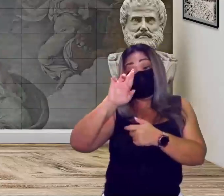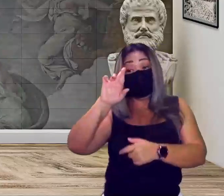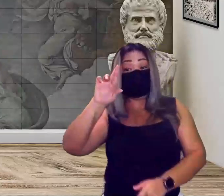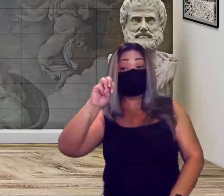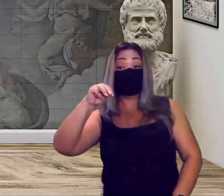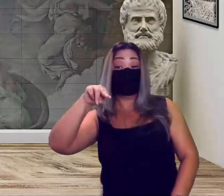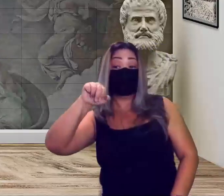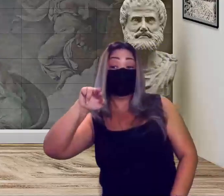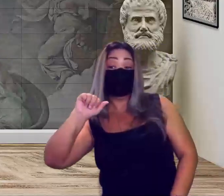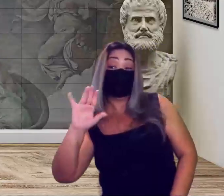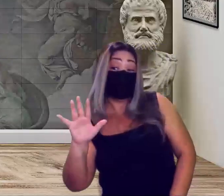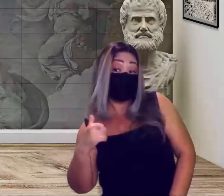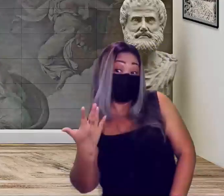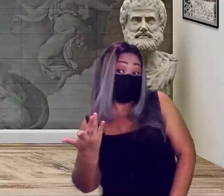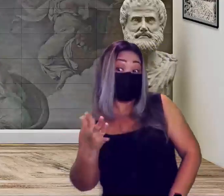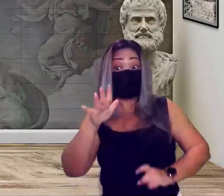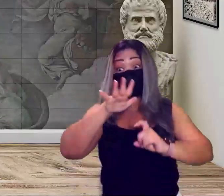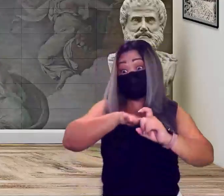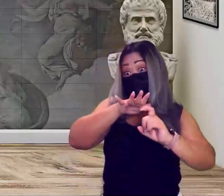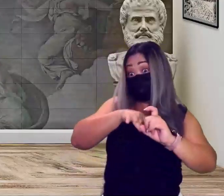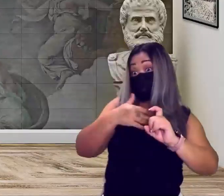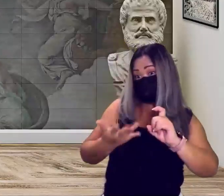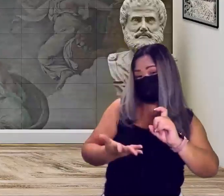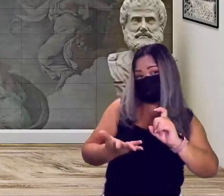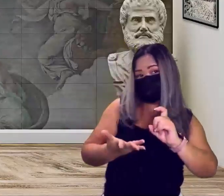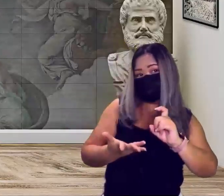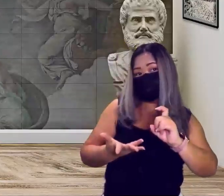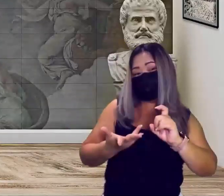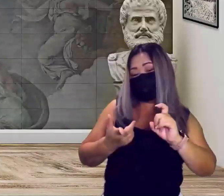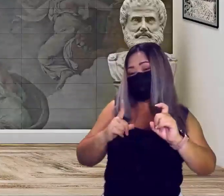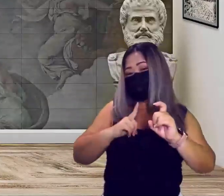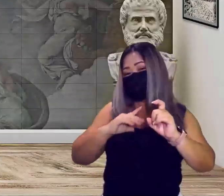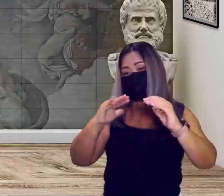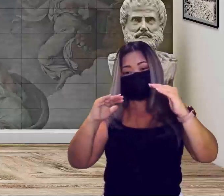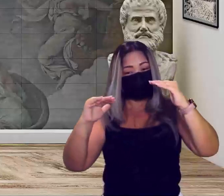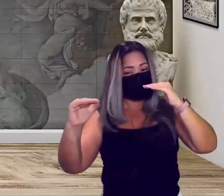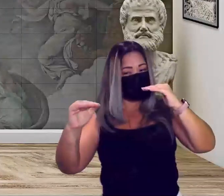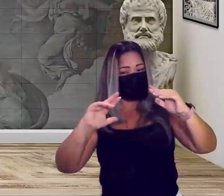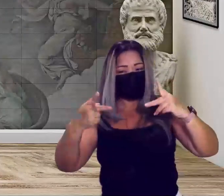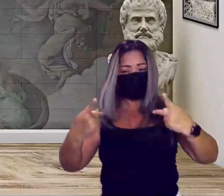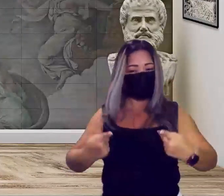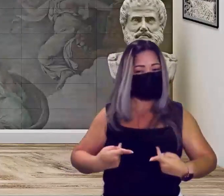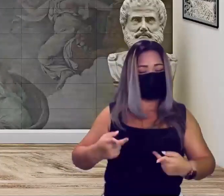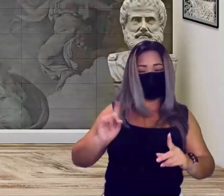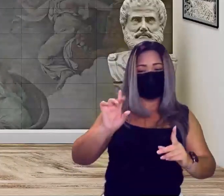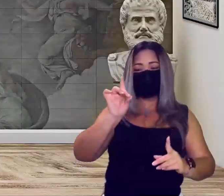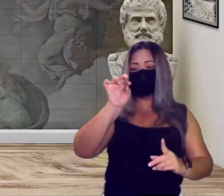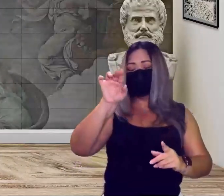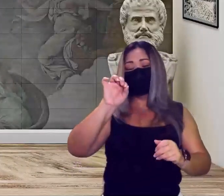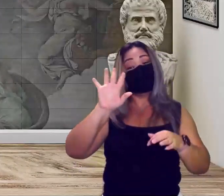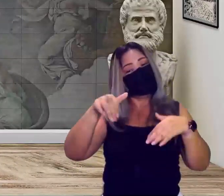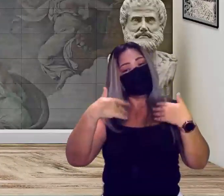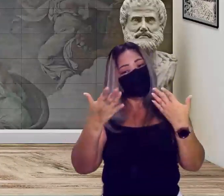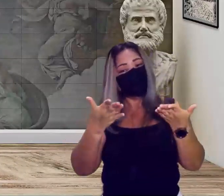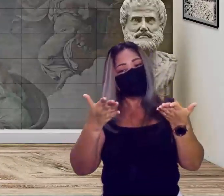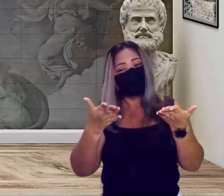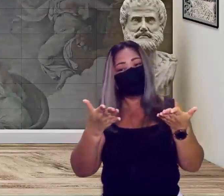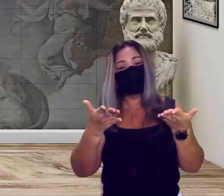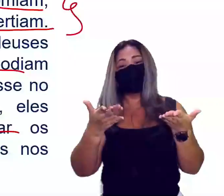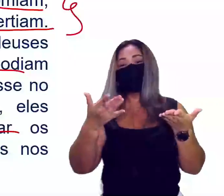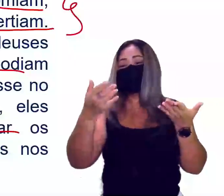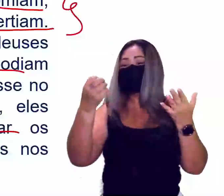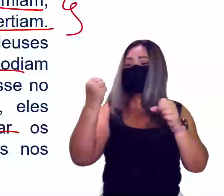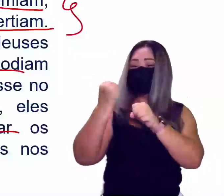romana? Mitológica, né? Que sempre não se igualar o ser humano com os deuses. Então é nesse sentido que